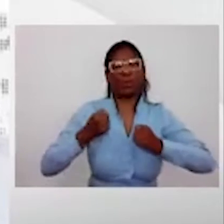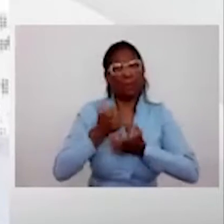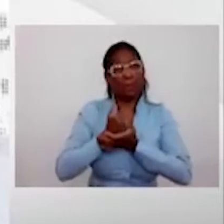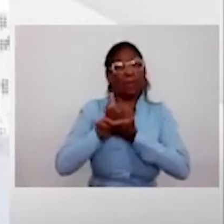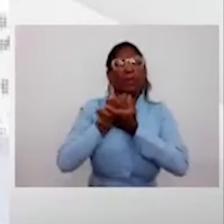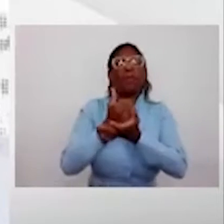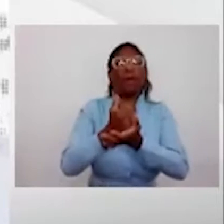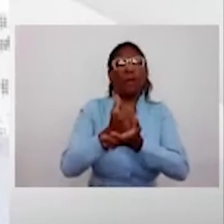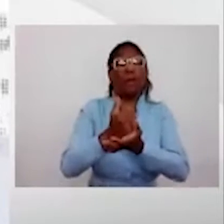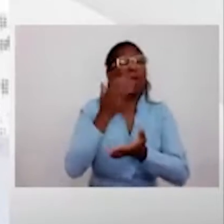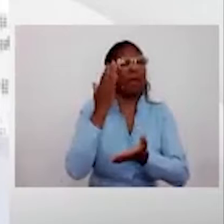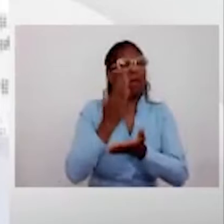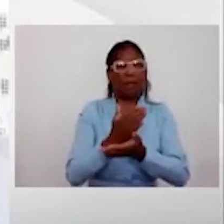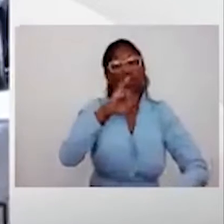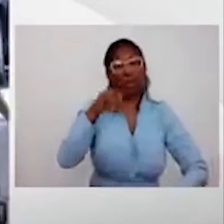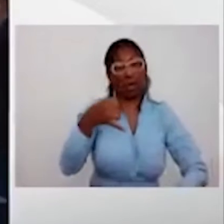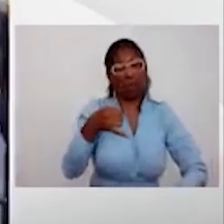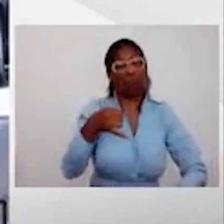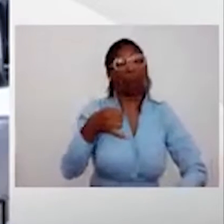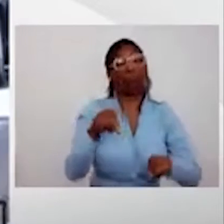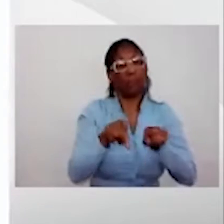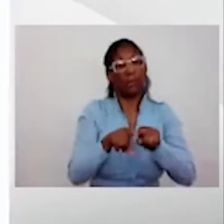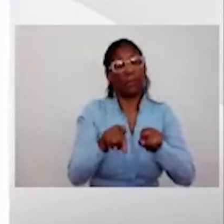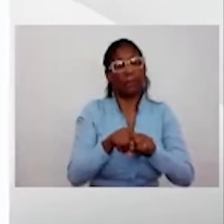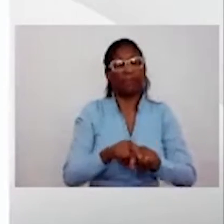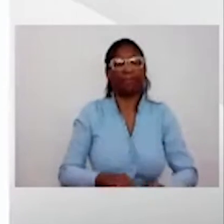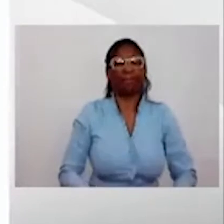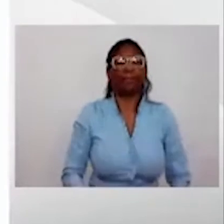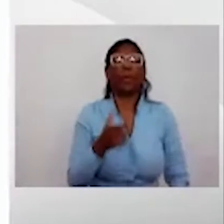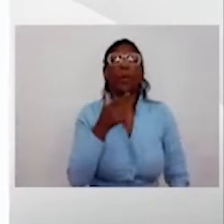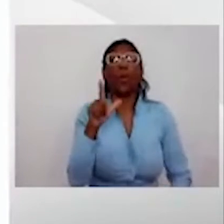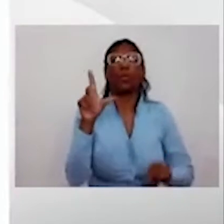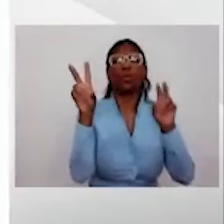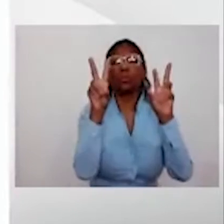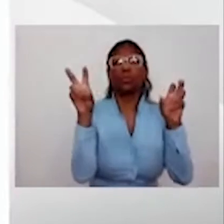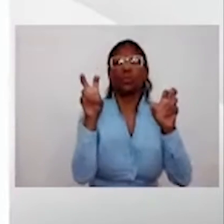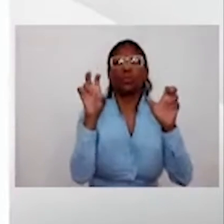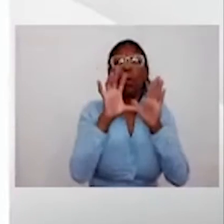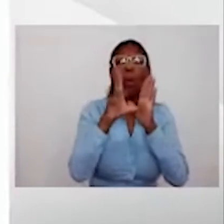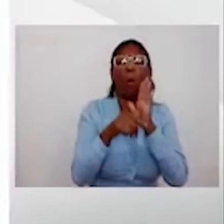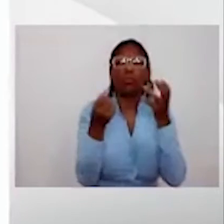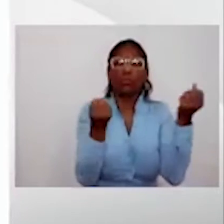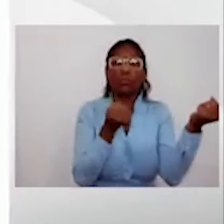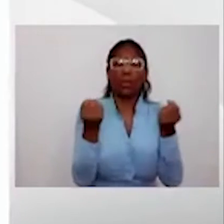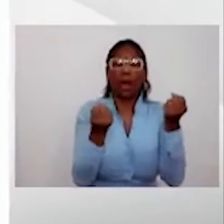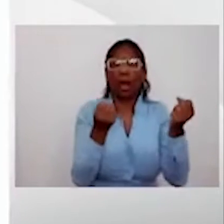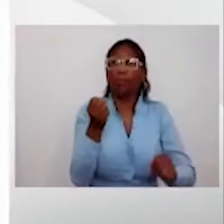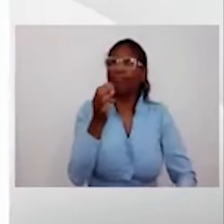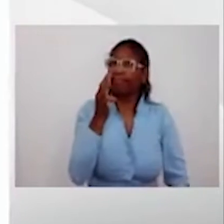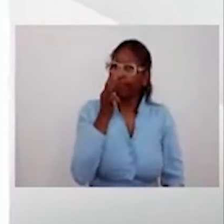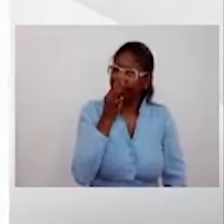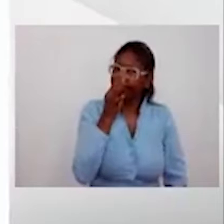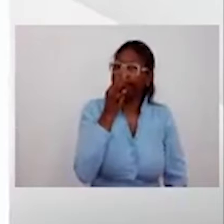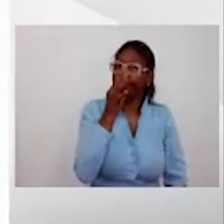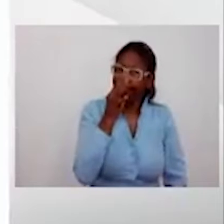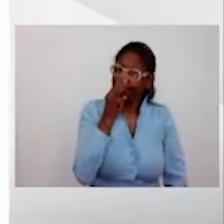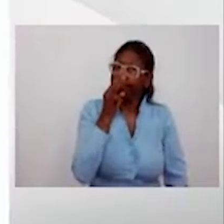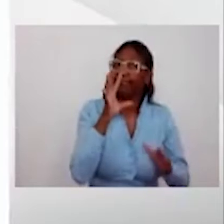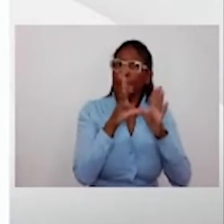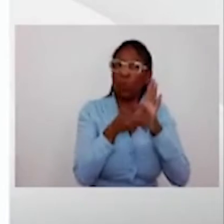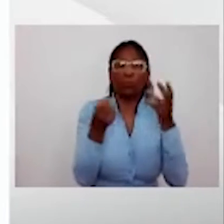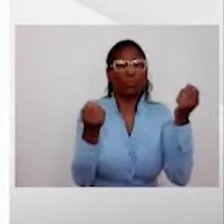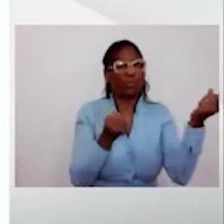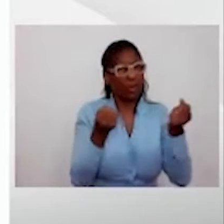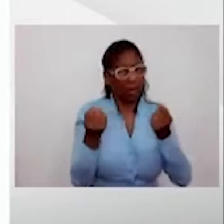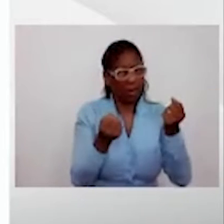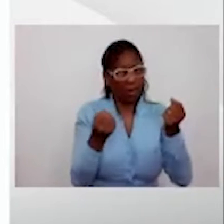virar esse jogo também em relação aos feminicídios. Roubo de veículos é uma trajetória bastante impressionante que a gente vê aqui em relação ao roubo de veículos. E, mais uma